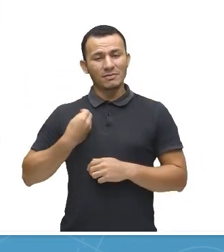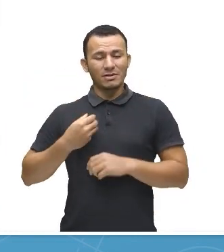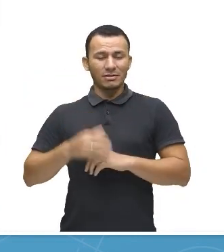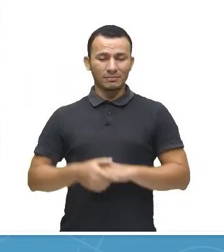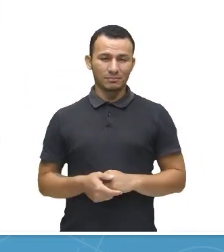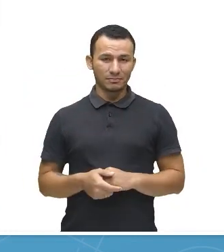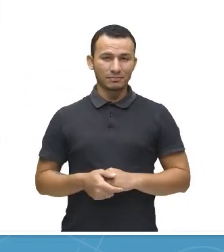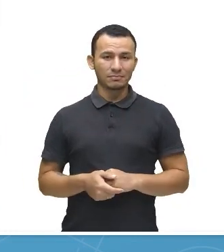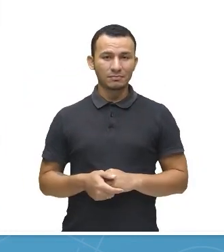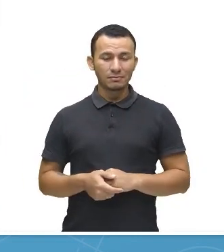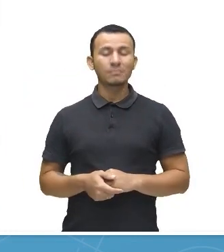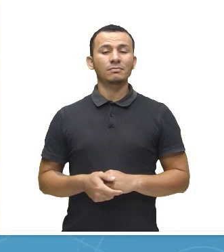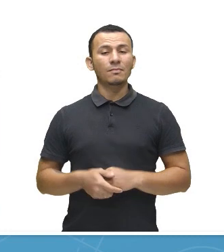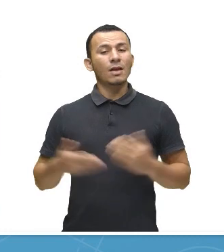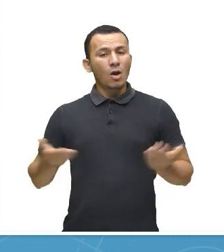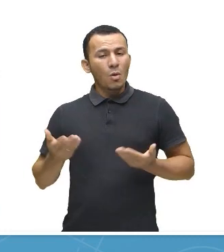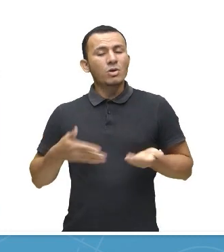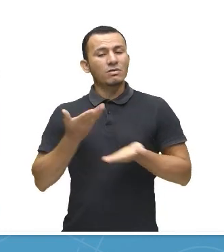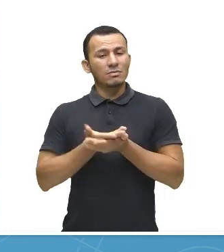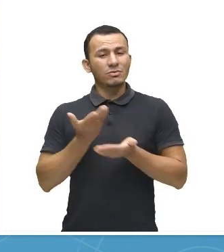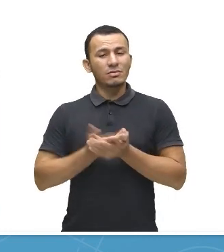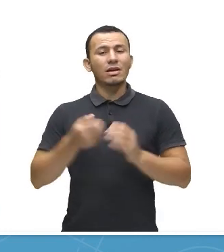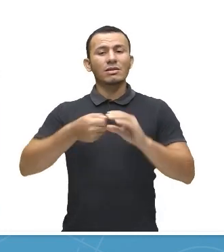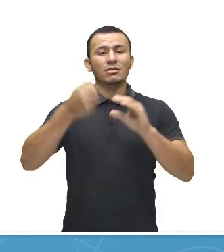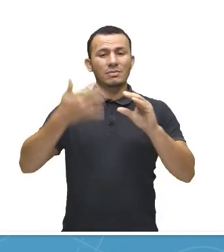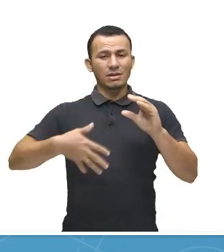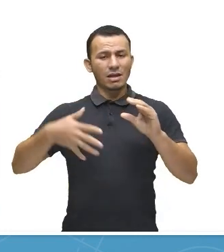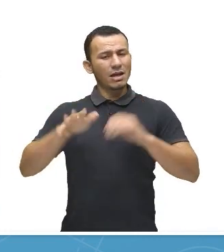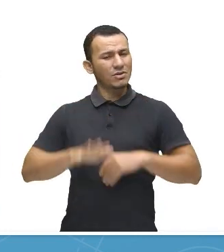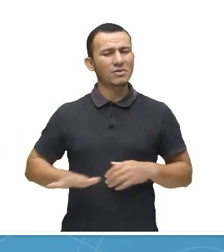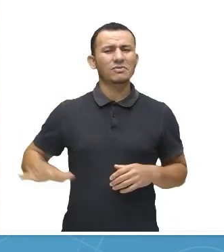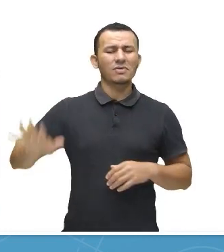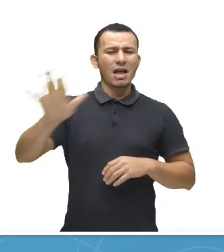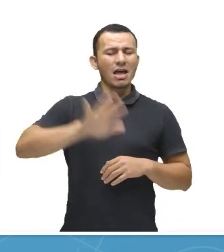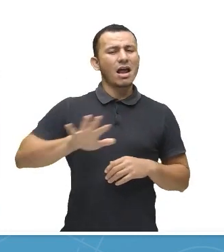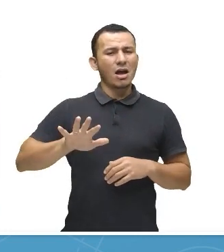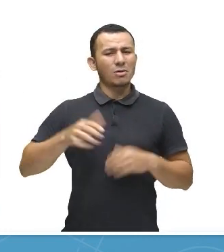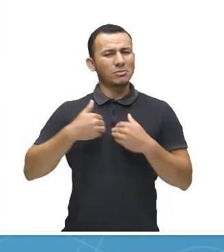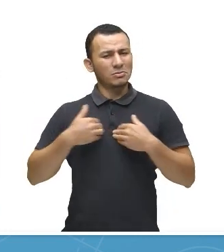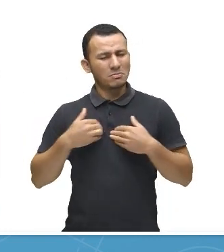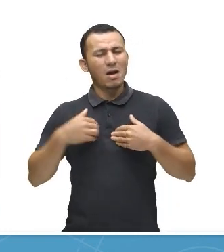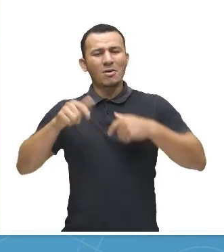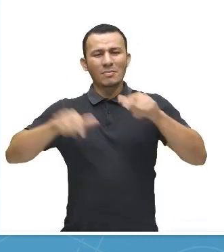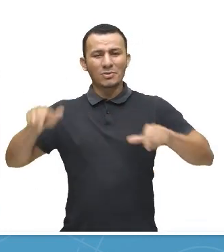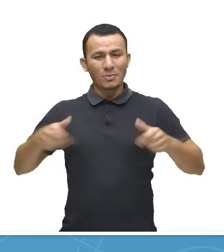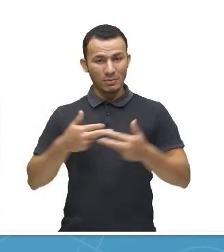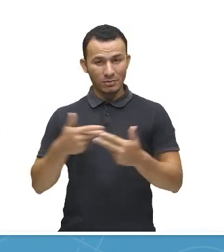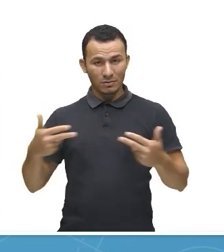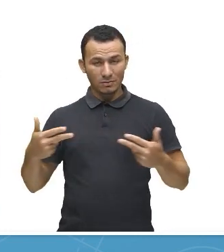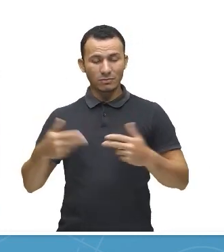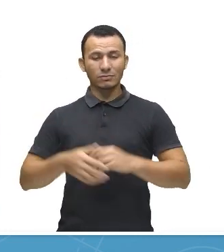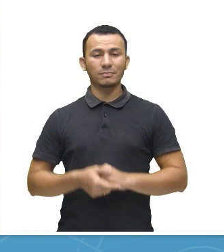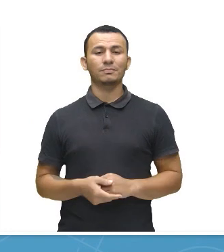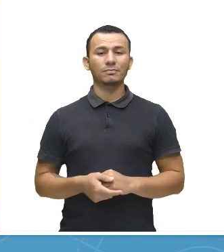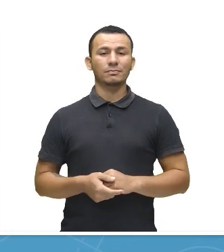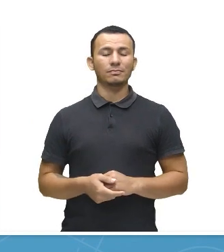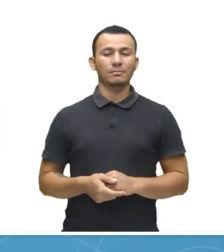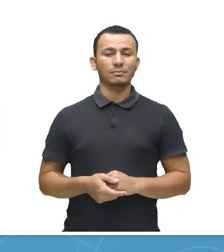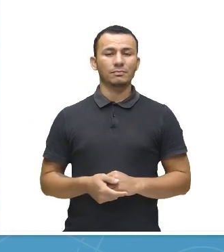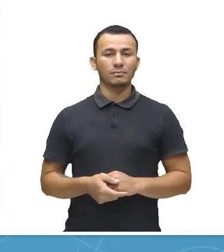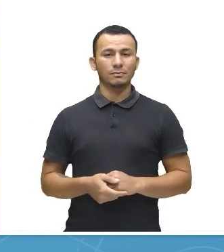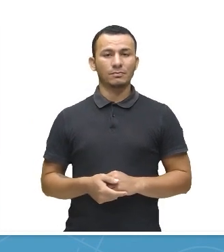essas características que são gerais dos seres vivos. E aí vamos começar.